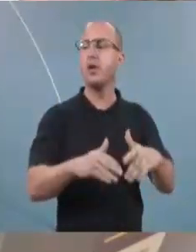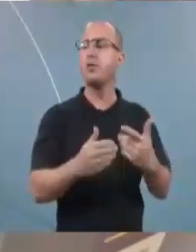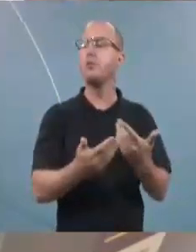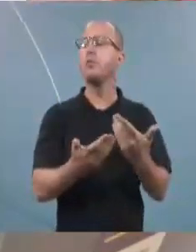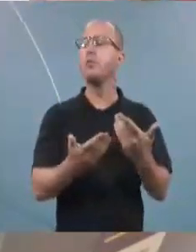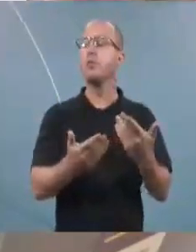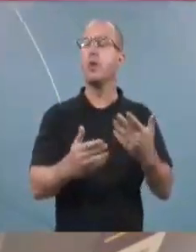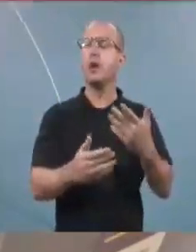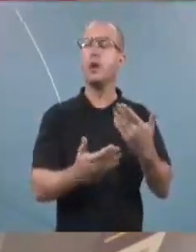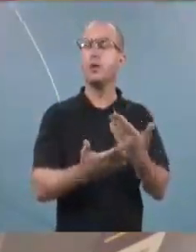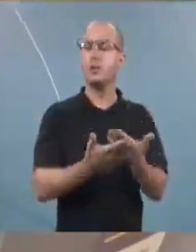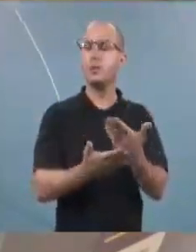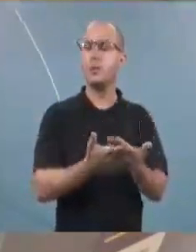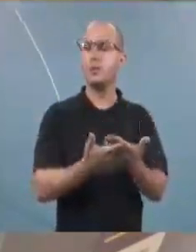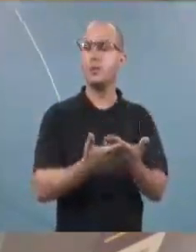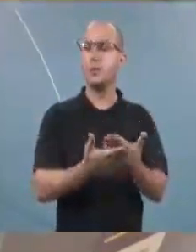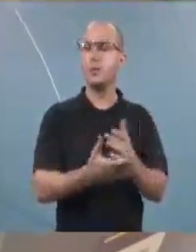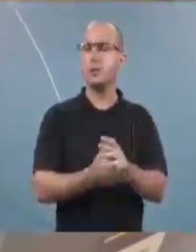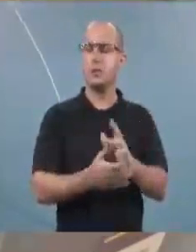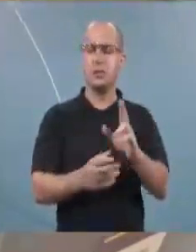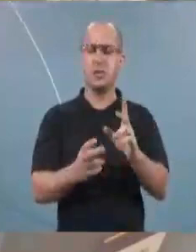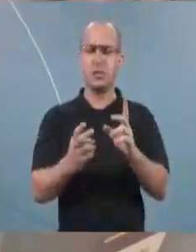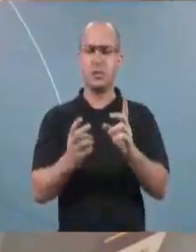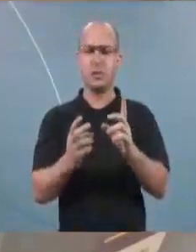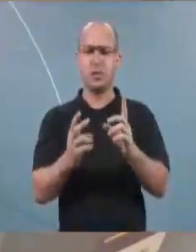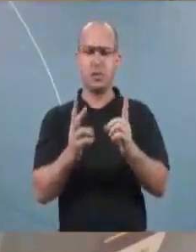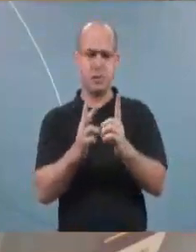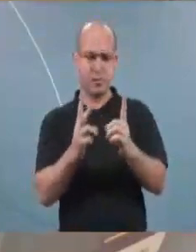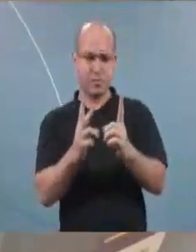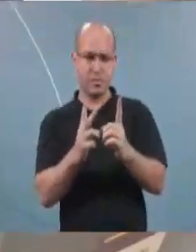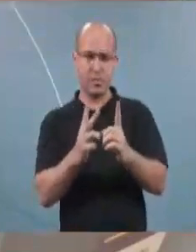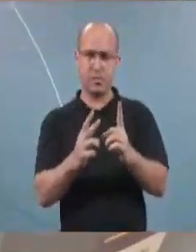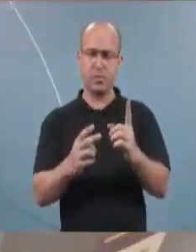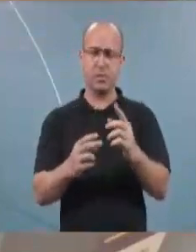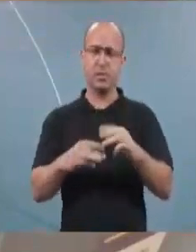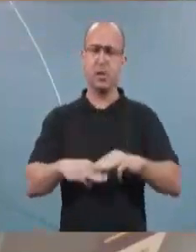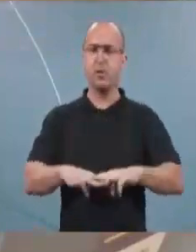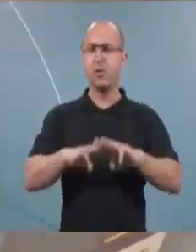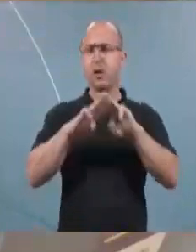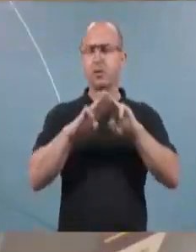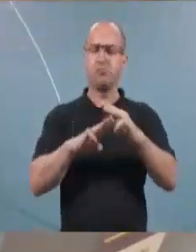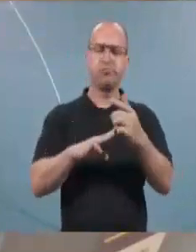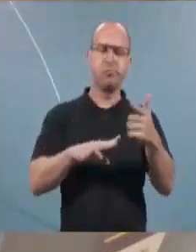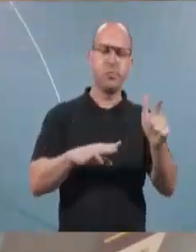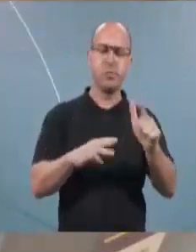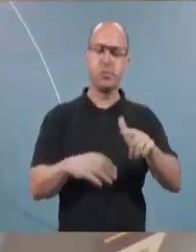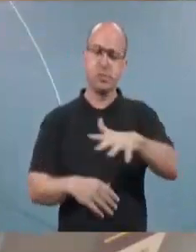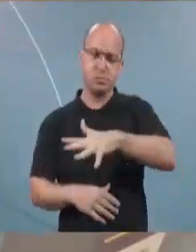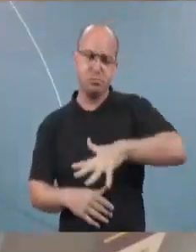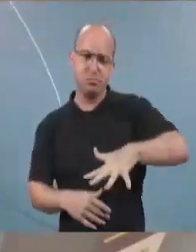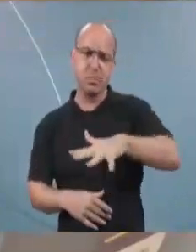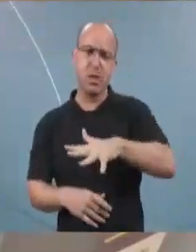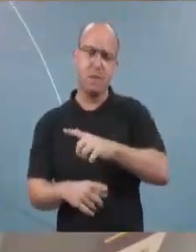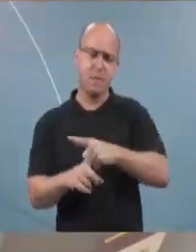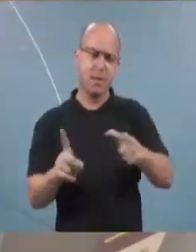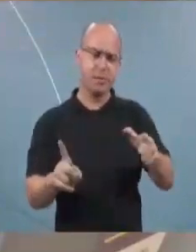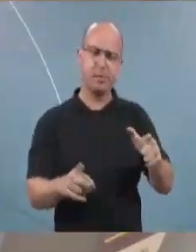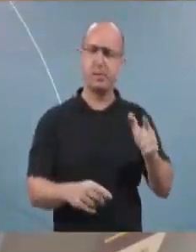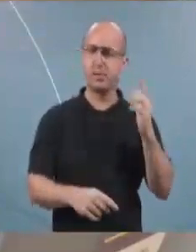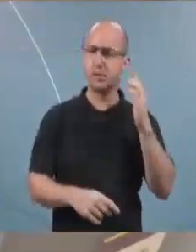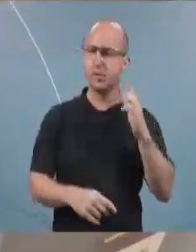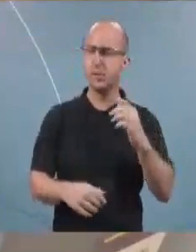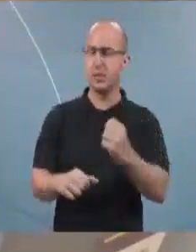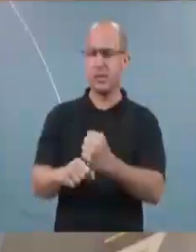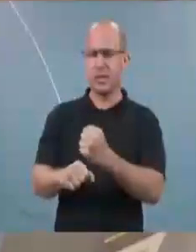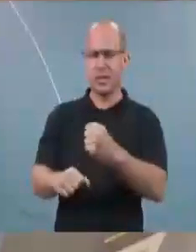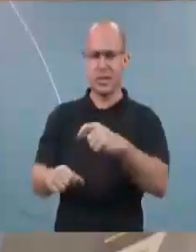as aulas na UFRN na uern em outros espaços mas é importante que essas